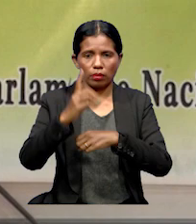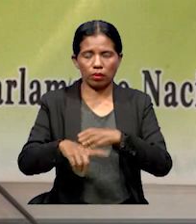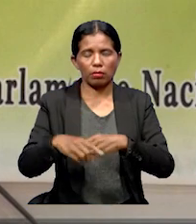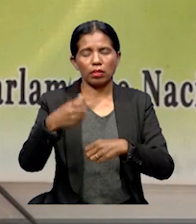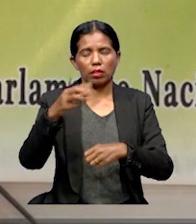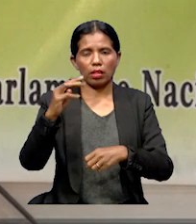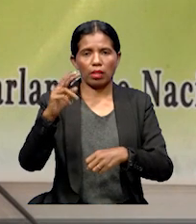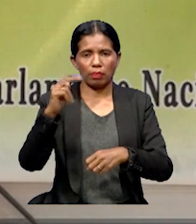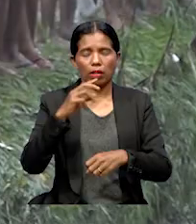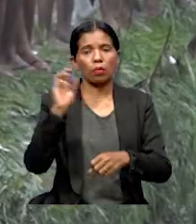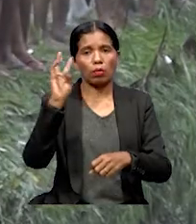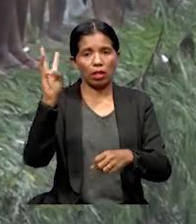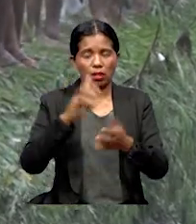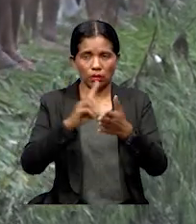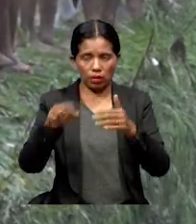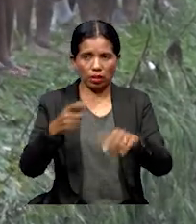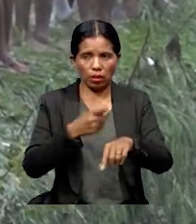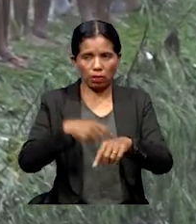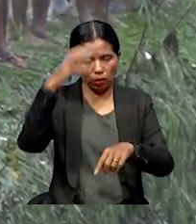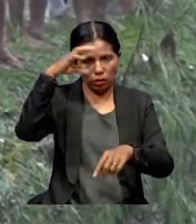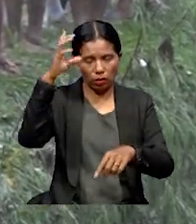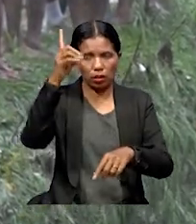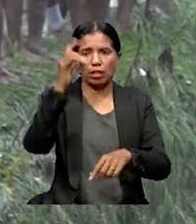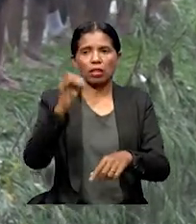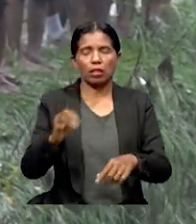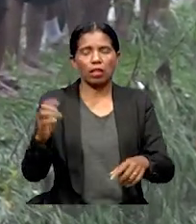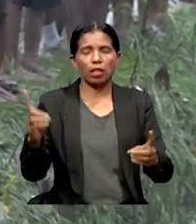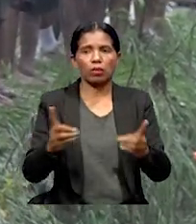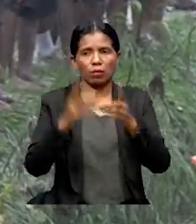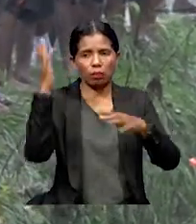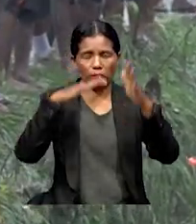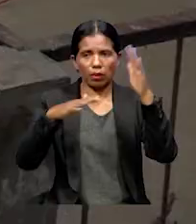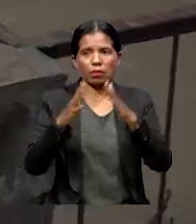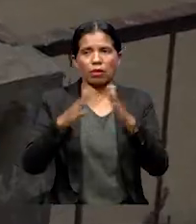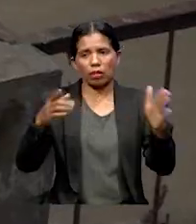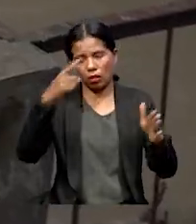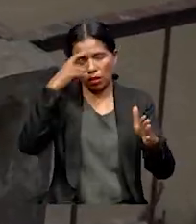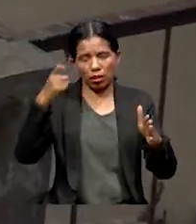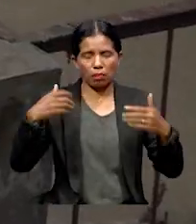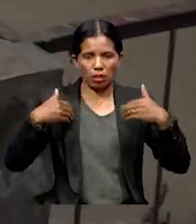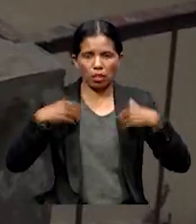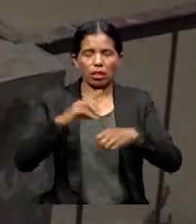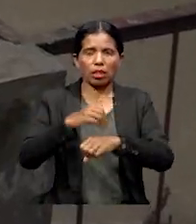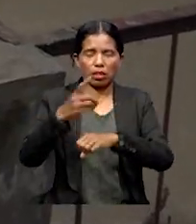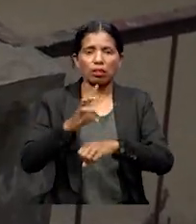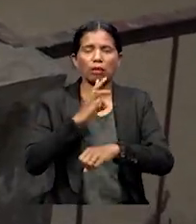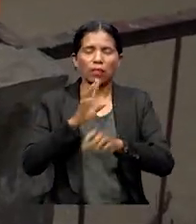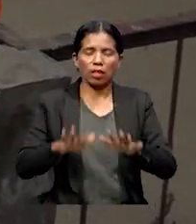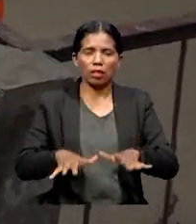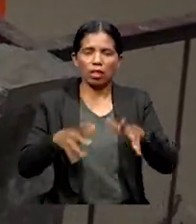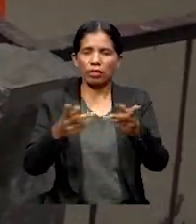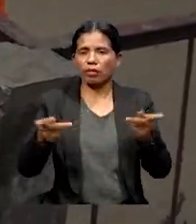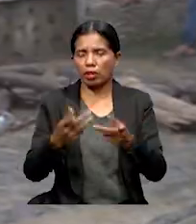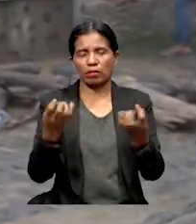quarta semana na Hateten. E a tempo Udan dele enfrenta problema bot, também acontece inundação e a fatin hotu. Também